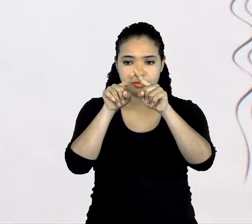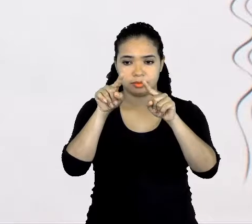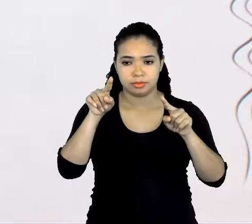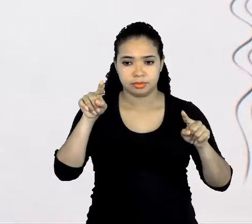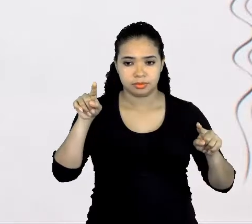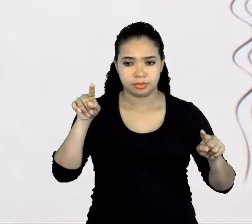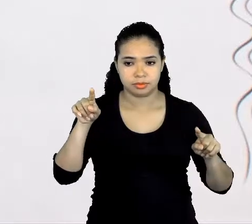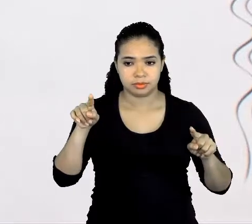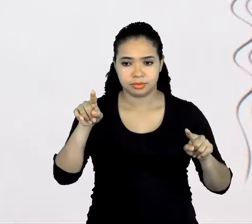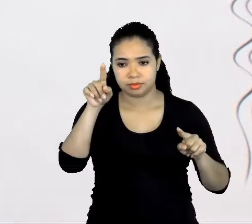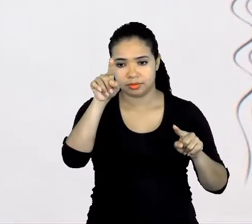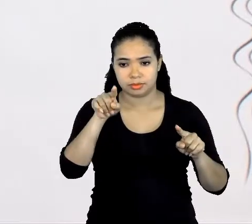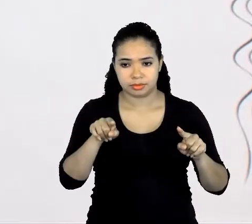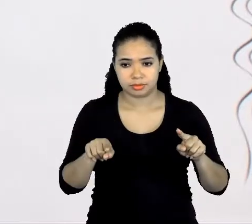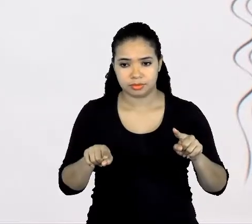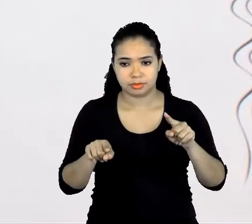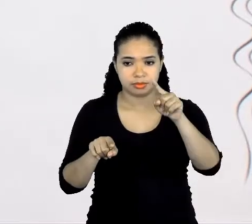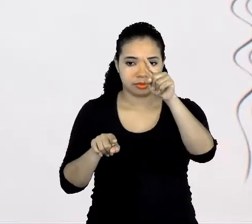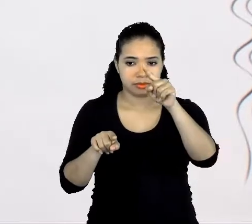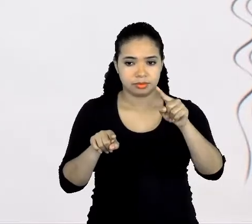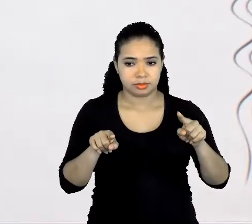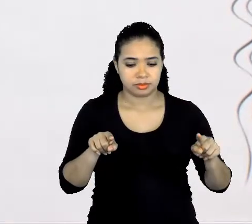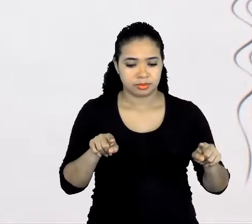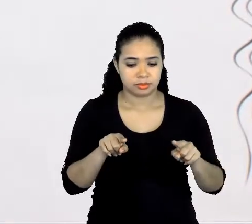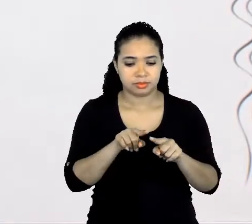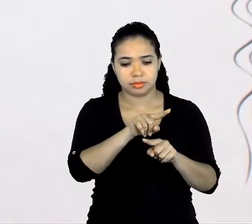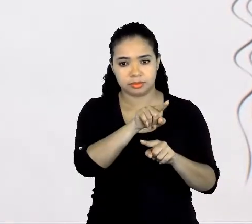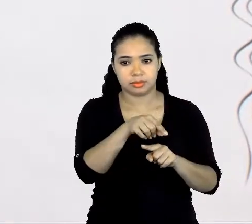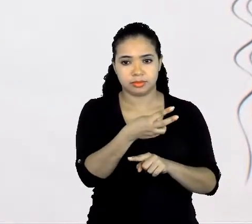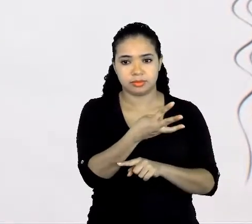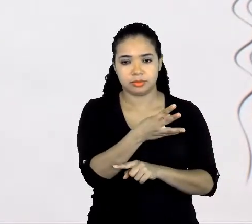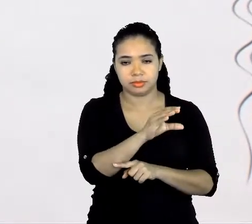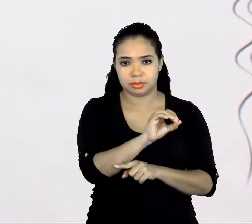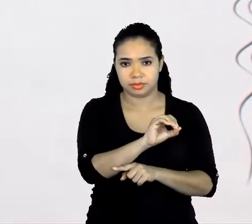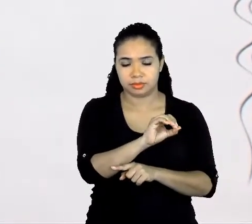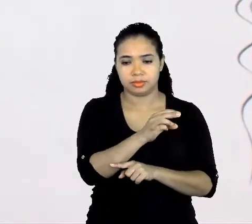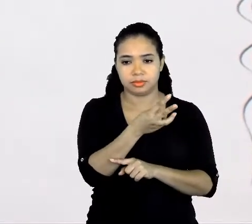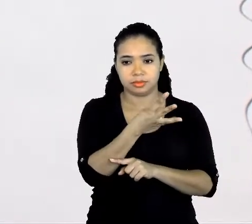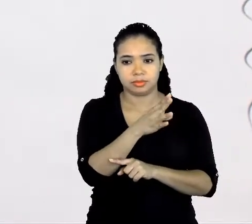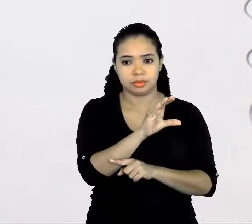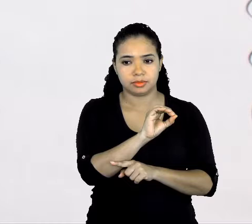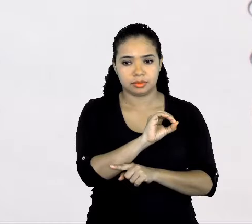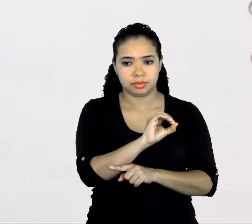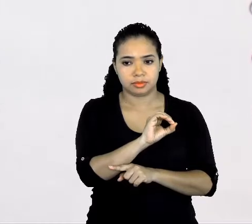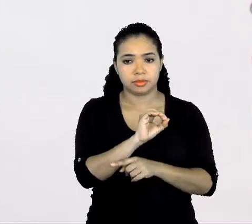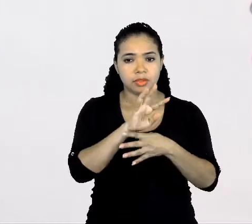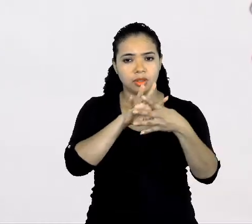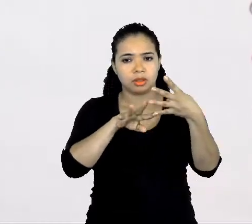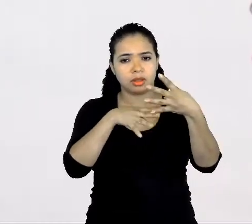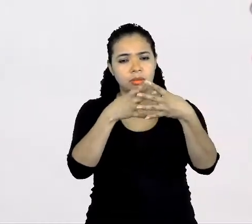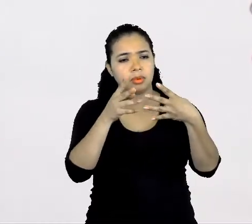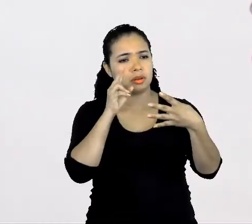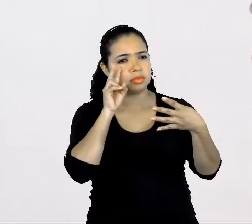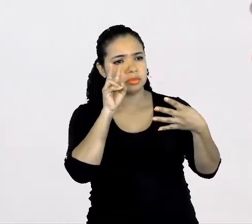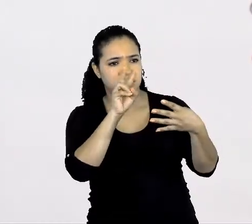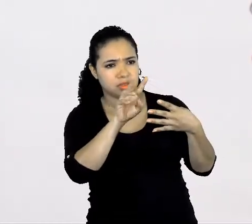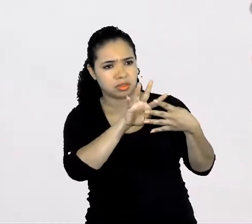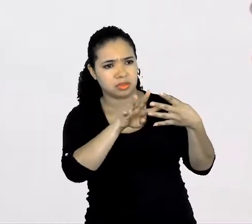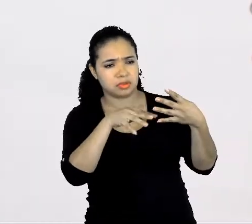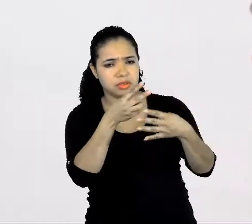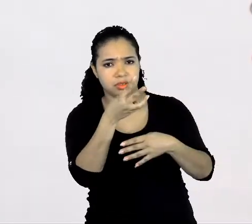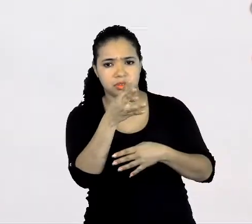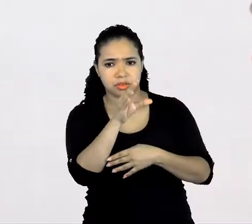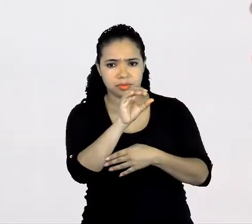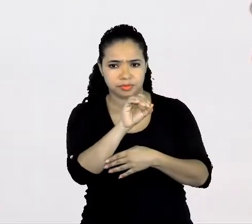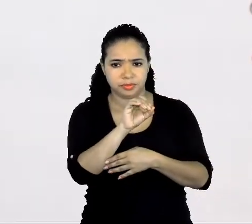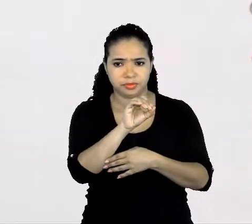esse aqui é o cateto oposto, esse é o cateto adjacente. Chamo a atenção de vocês pela segunda vez. Os ângulos,